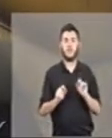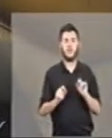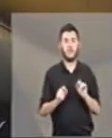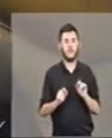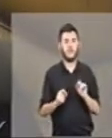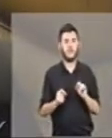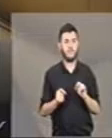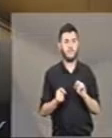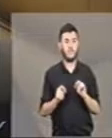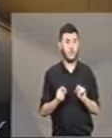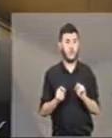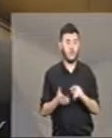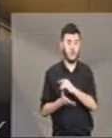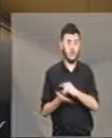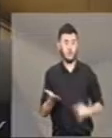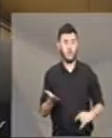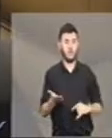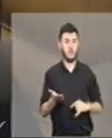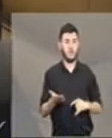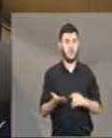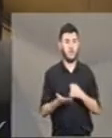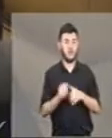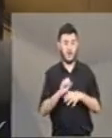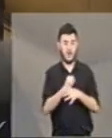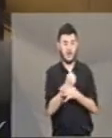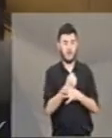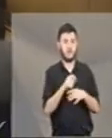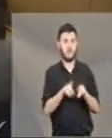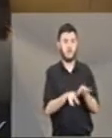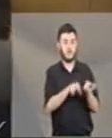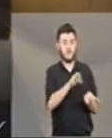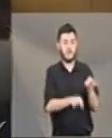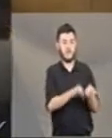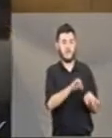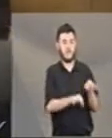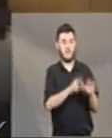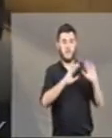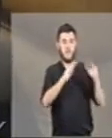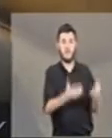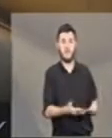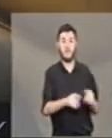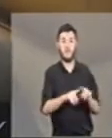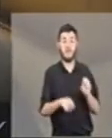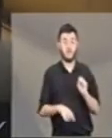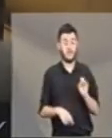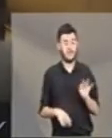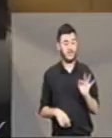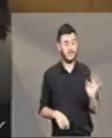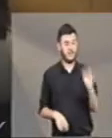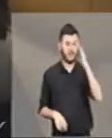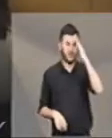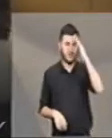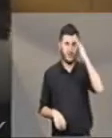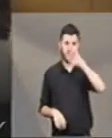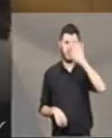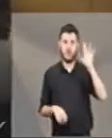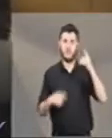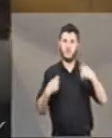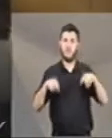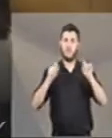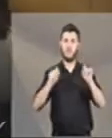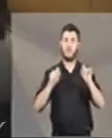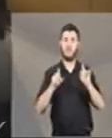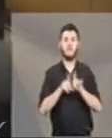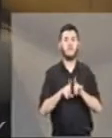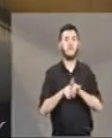a prerrogativa de foro, então, se o Supremo entender que deve declinar de sua competência para um juízo de primeiro